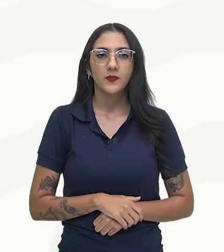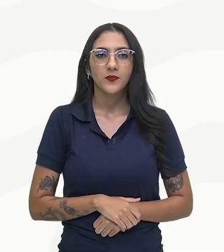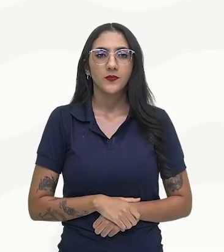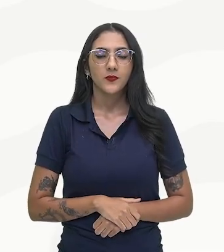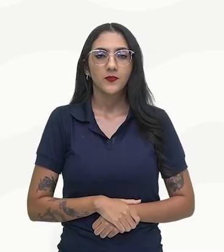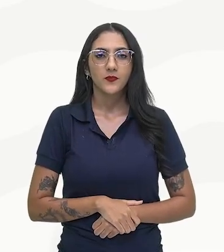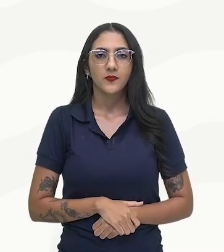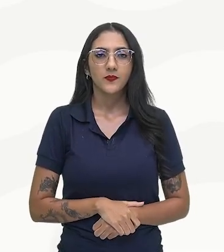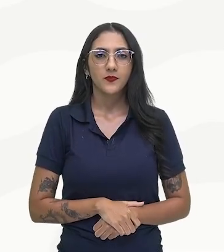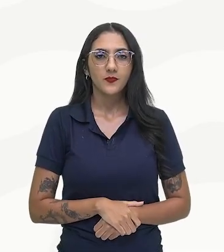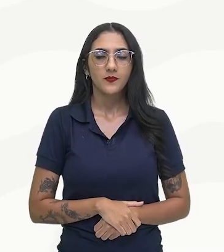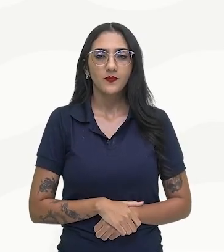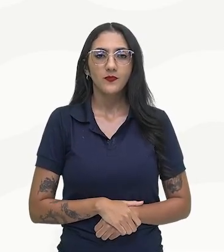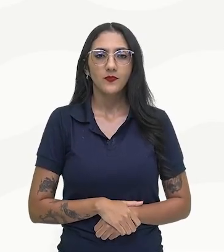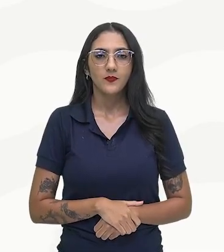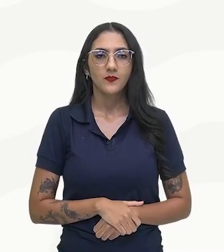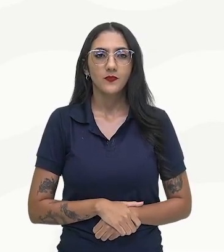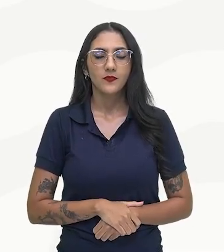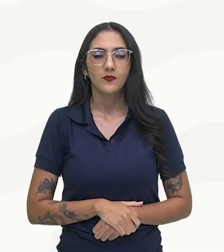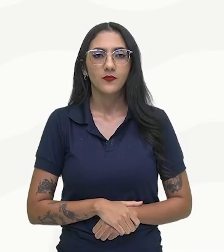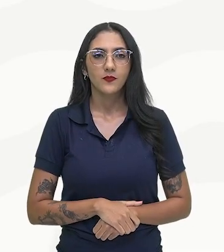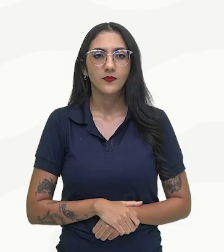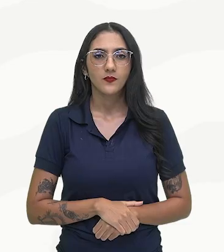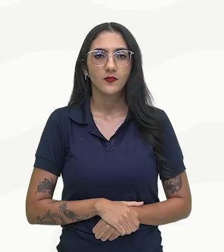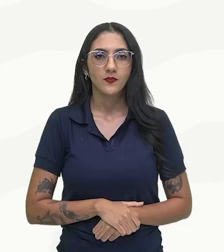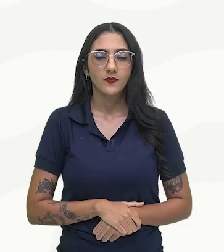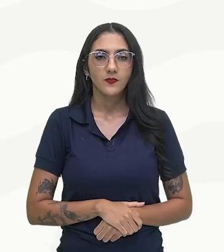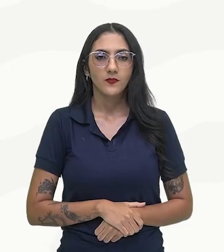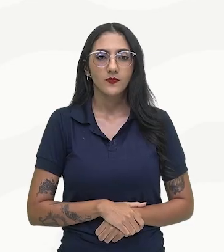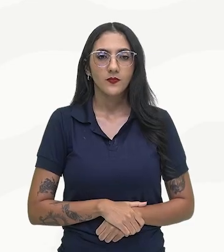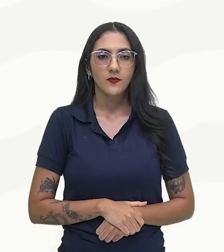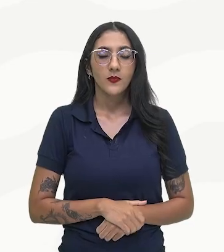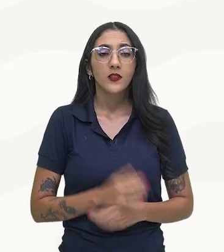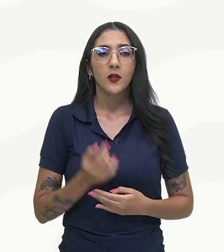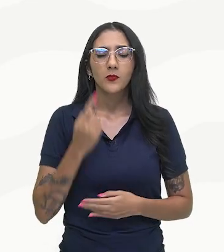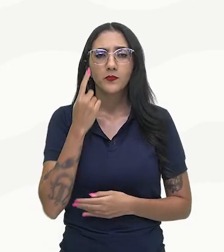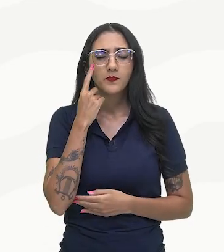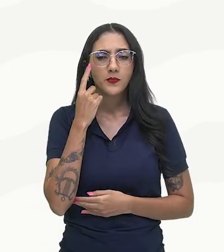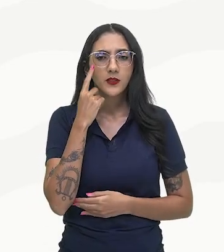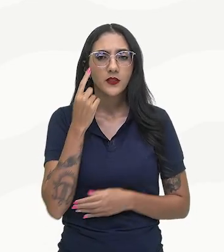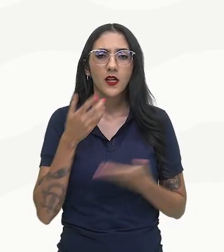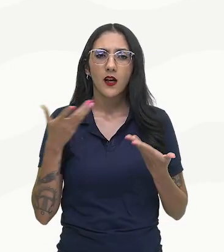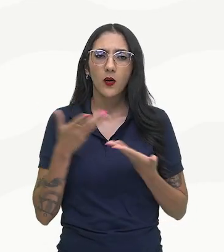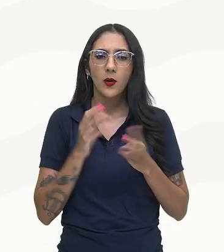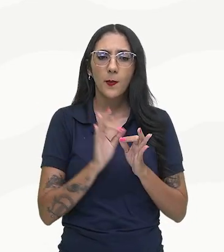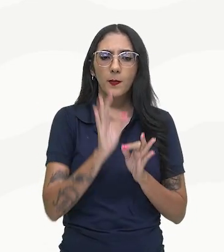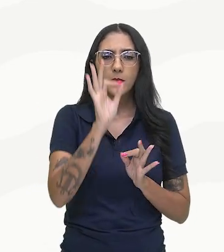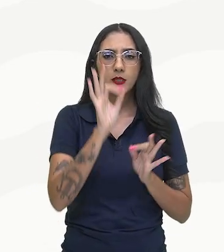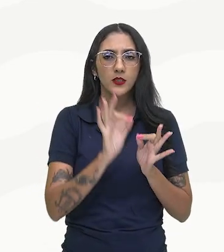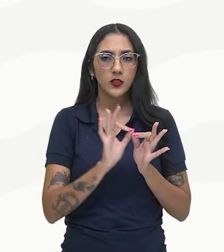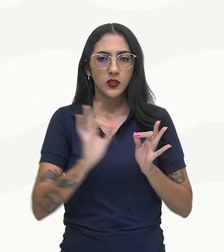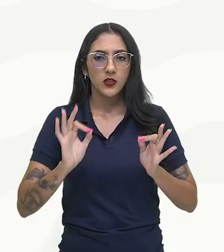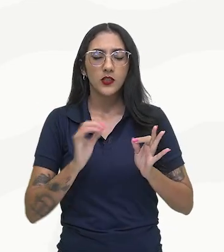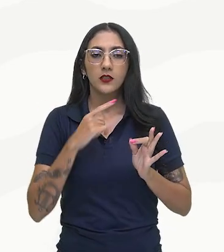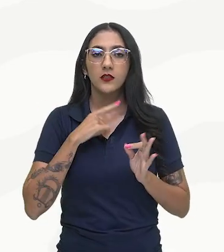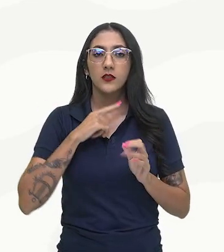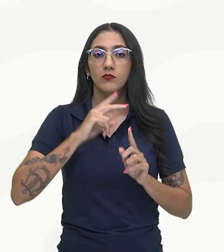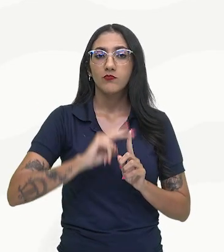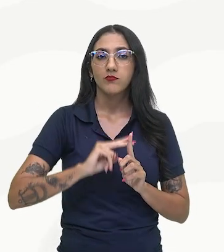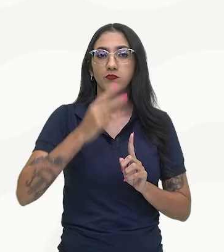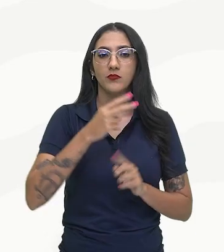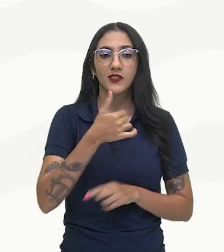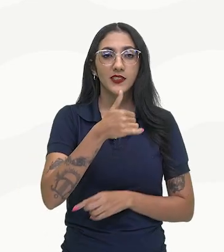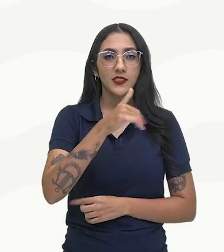Exatamente. Então, vamos considerar que a medida aumentou em 10 quilômetros. O que a gente vai